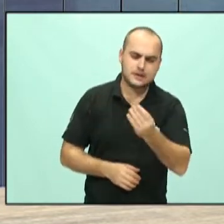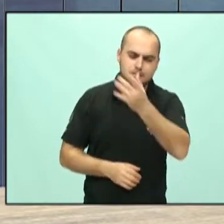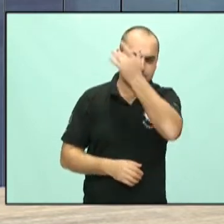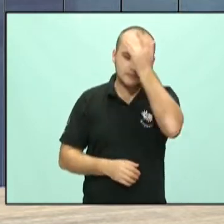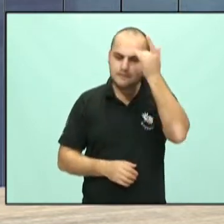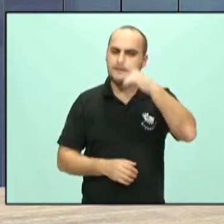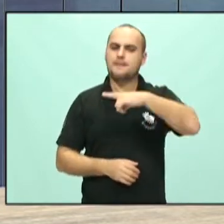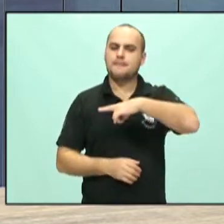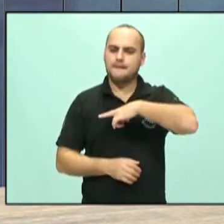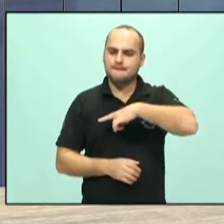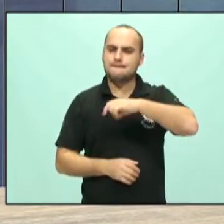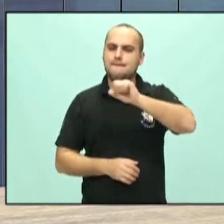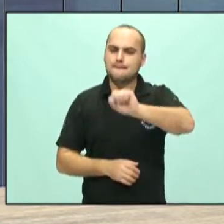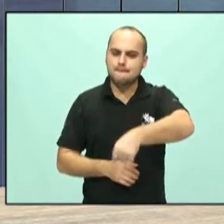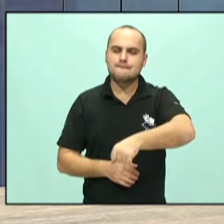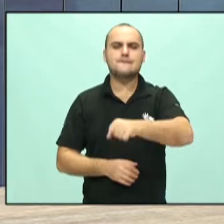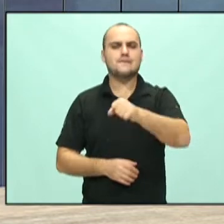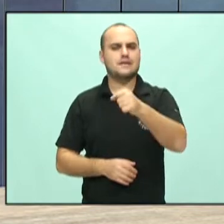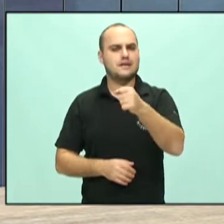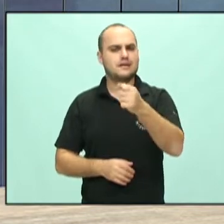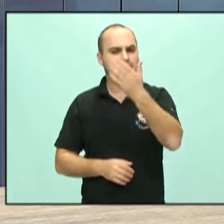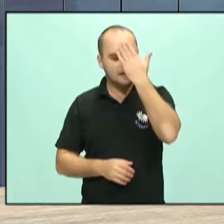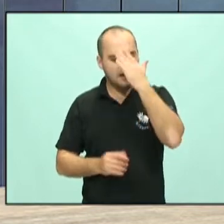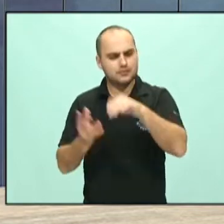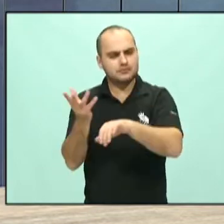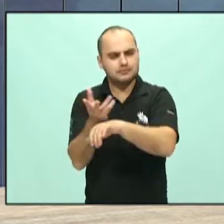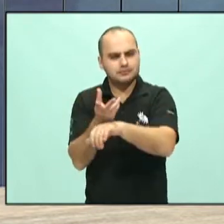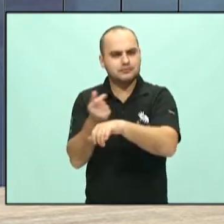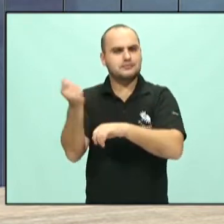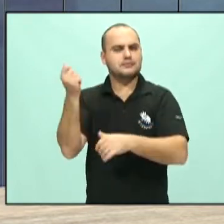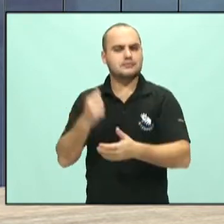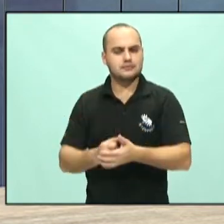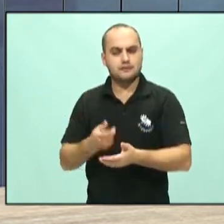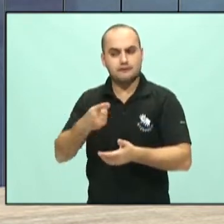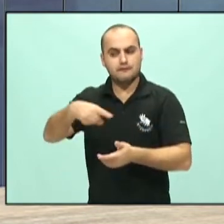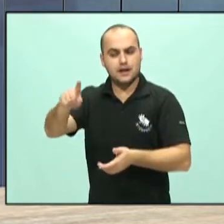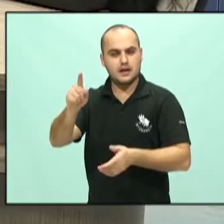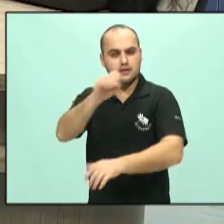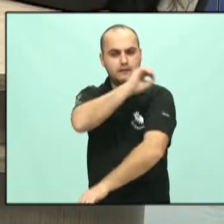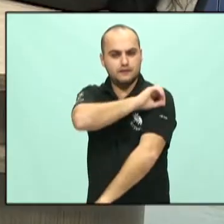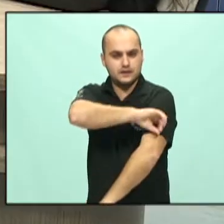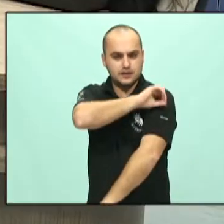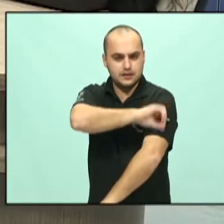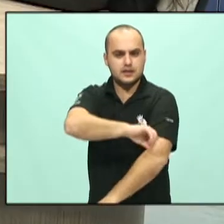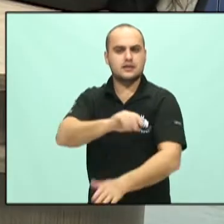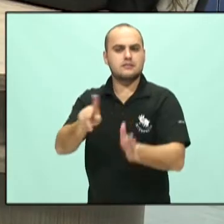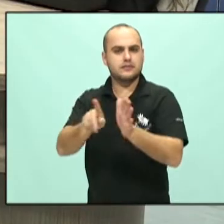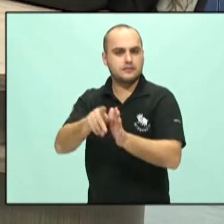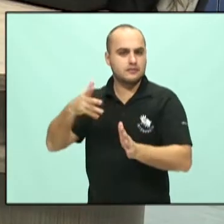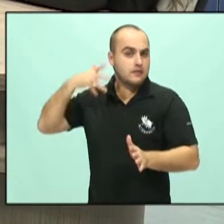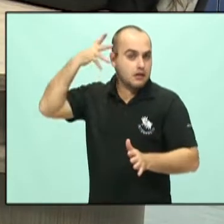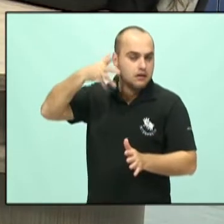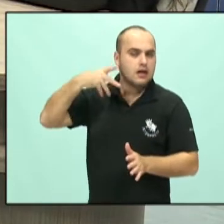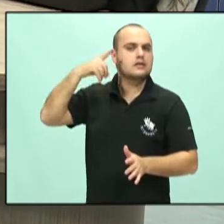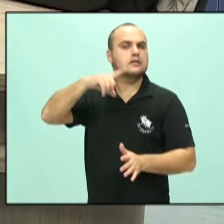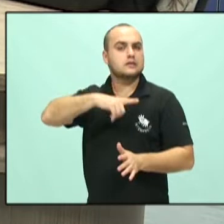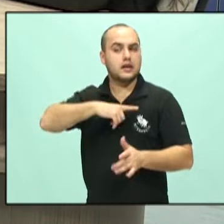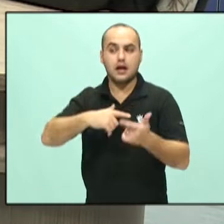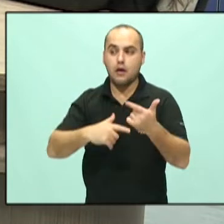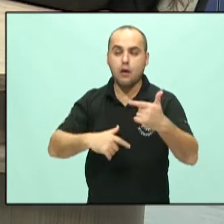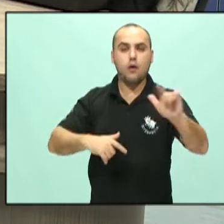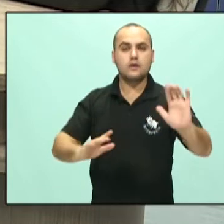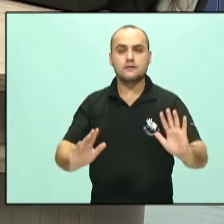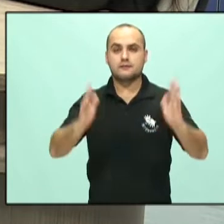dessas pessoas que vão fazer oficina e dar palestra também tem alguns egressos da própria Univali, né? Então são